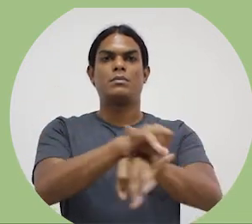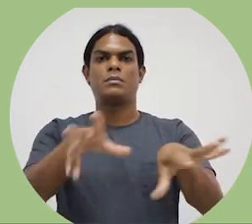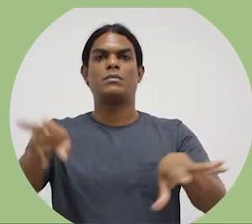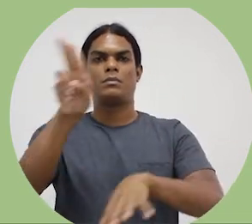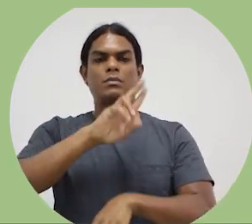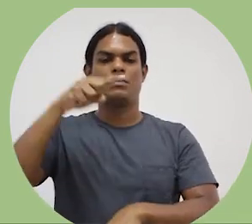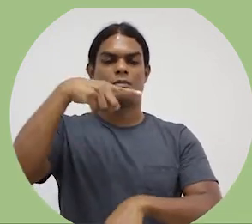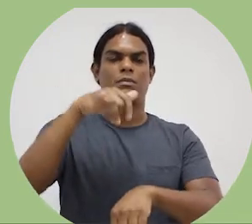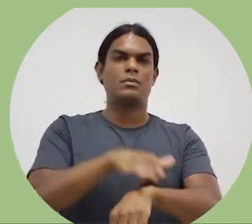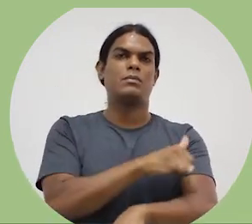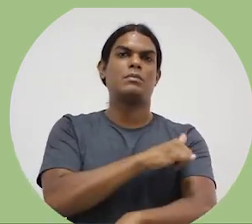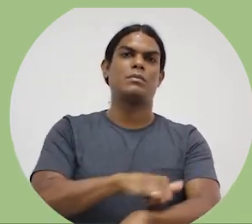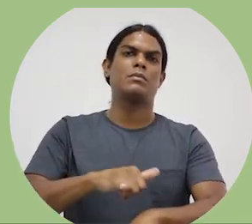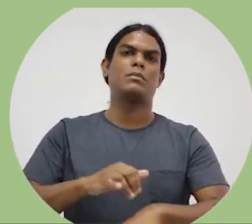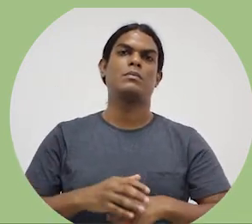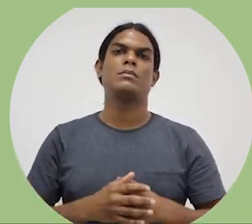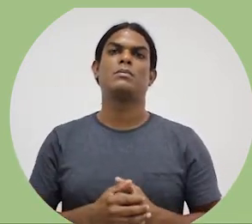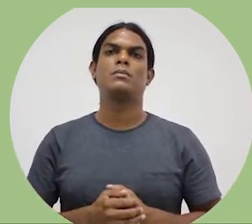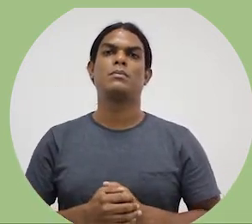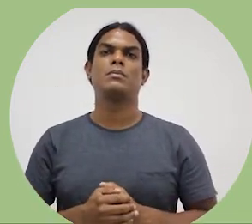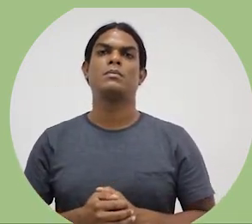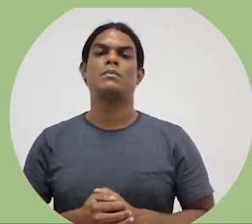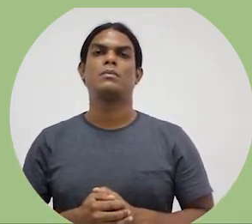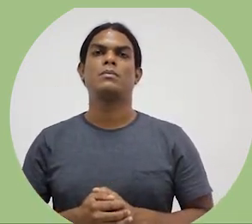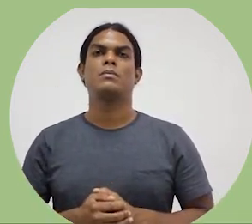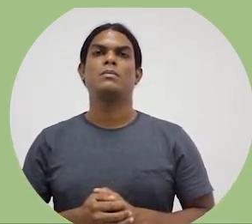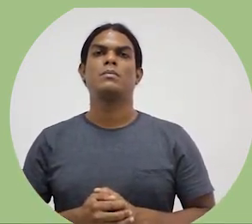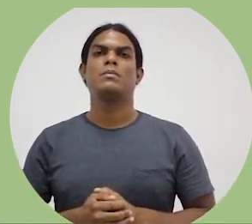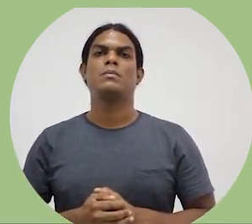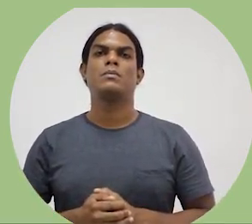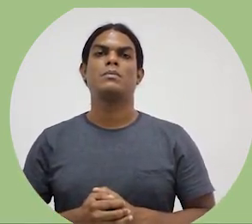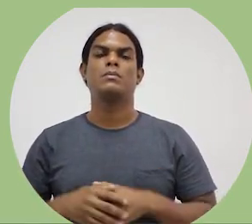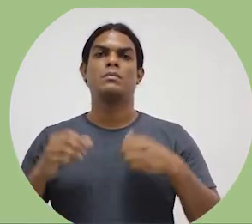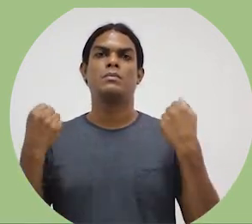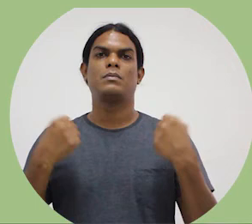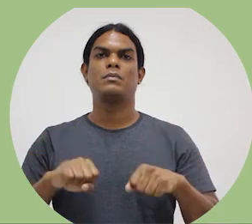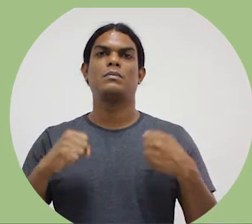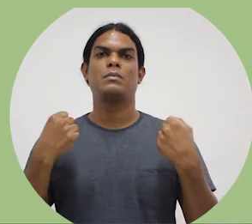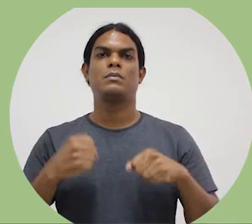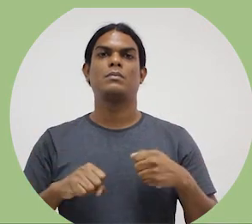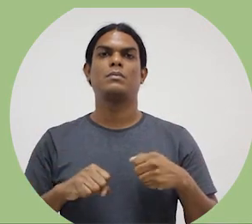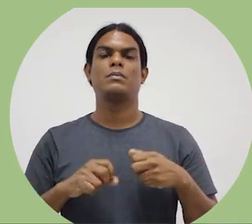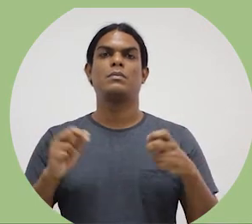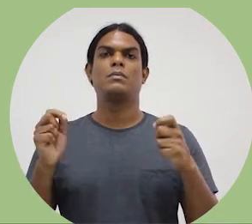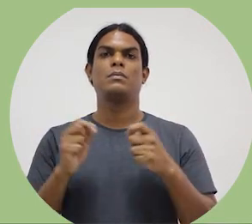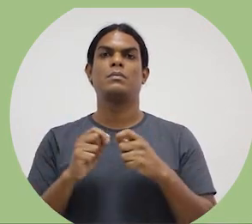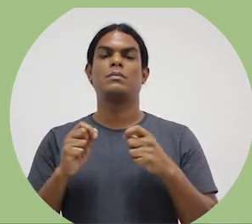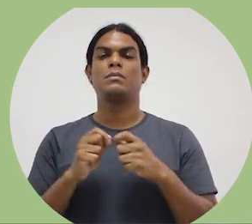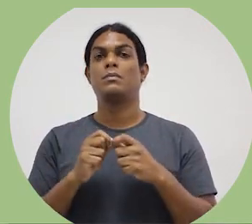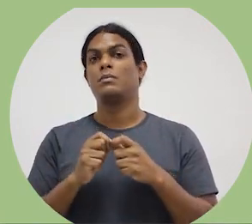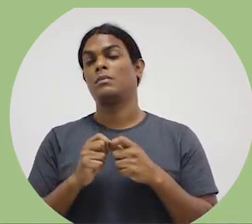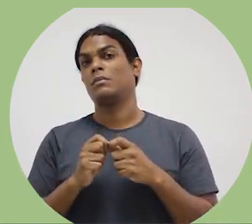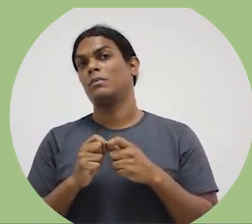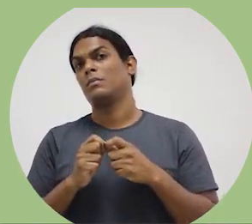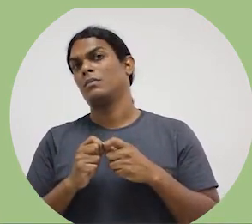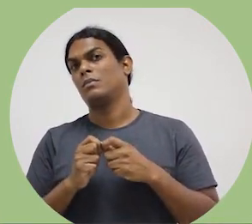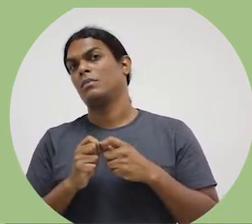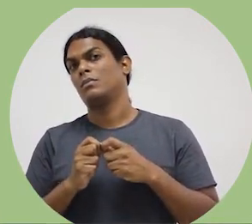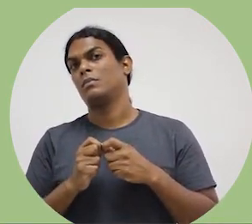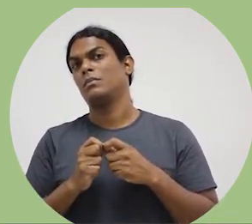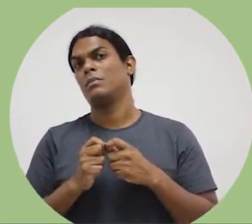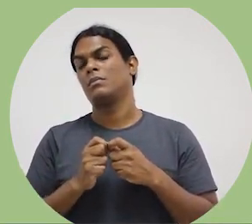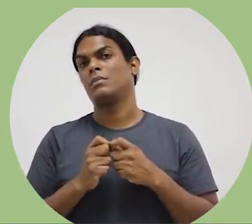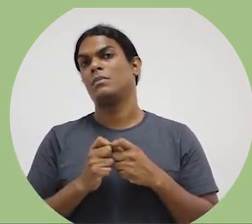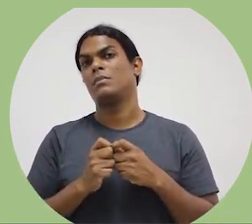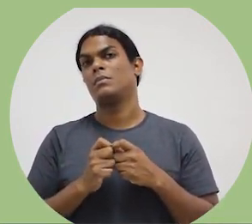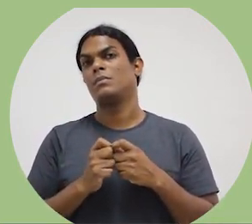distribuição normalmente utilizam essa prioridade competitiva como principal, elas precisam fazer com que, em